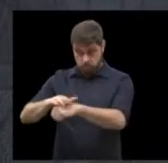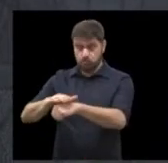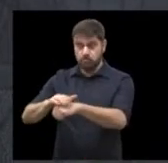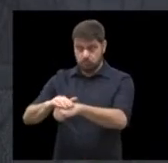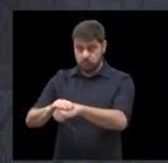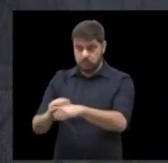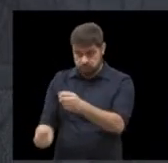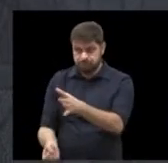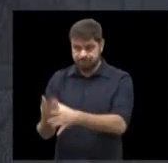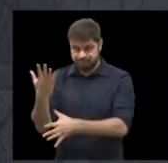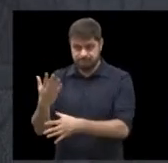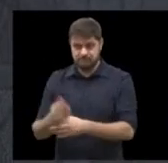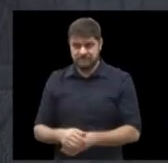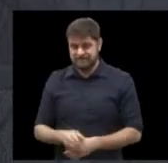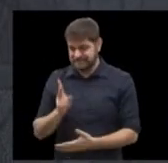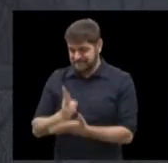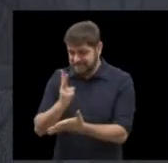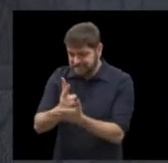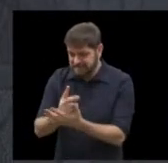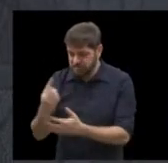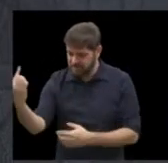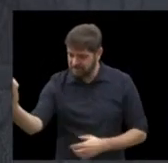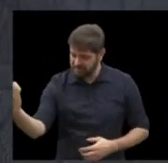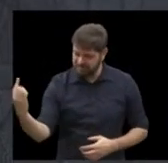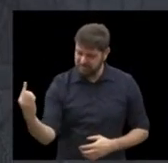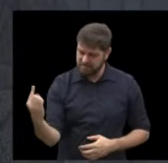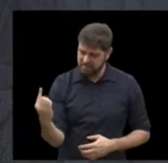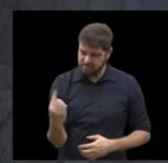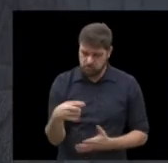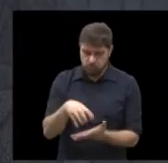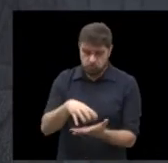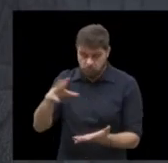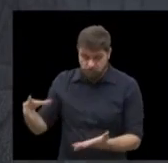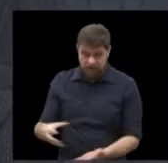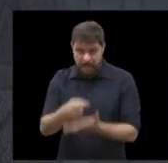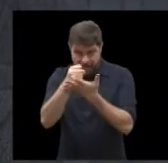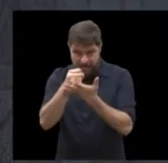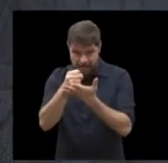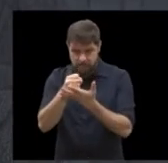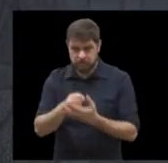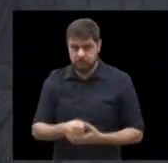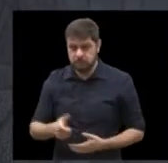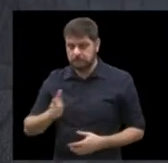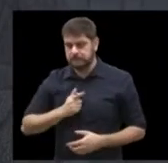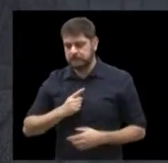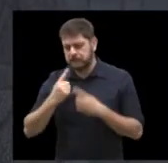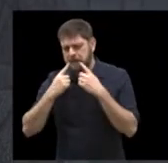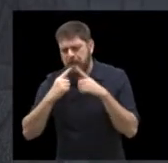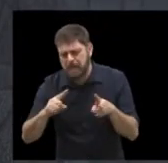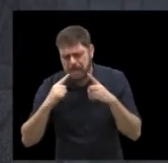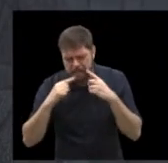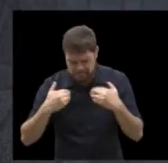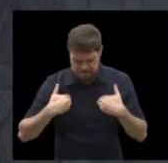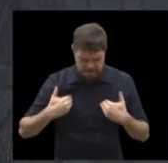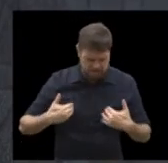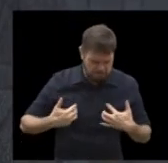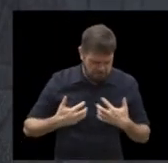Lembrar da doença. Cada vez que chegar um paciente em nível de pronto-socorro, com queixa de alguma coisa desse tipo,